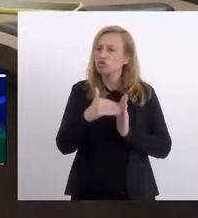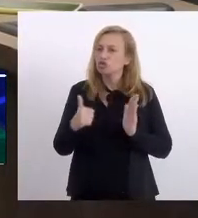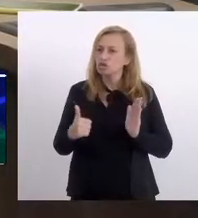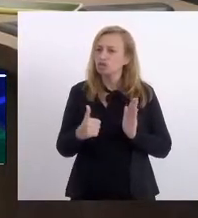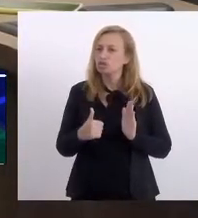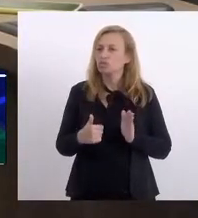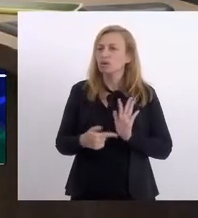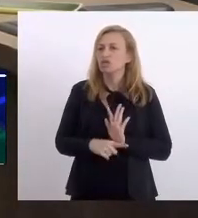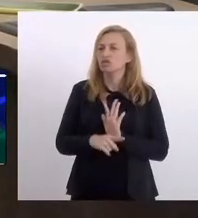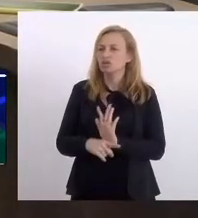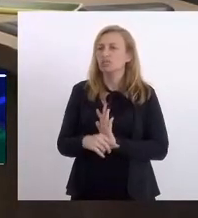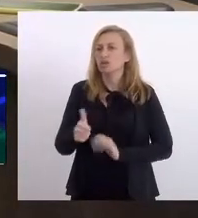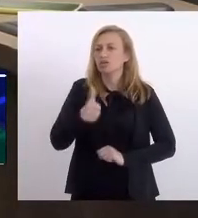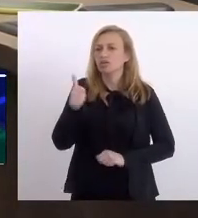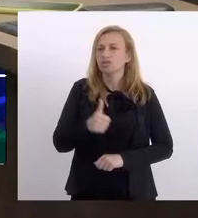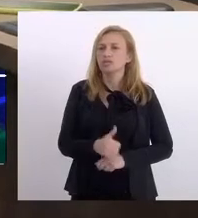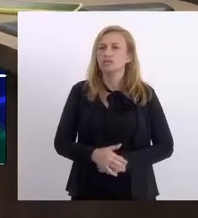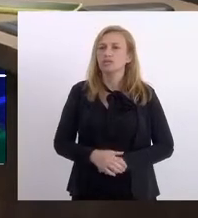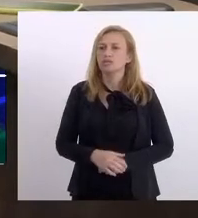para facilitar a tramitação. Okay.